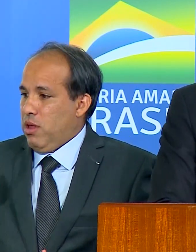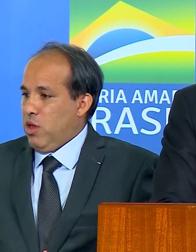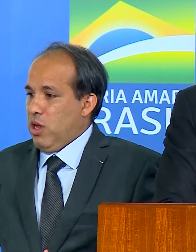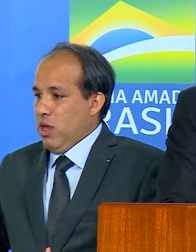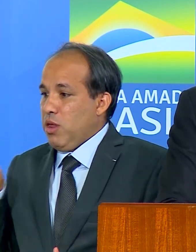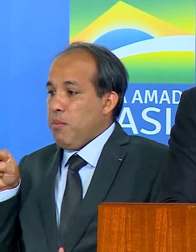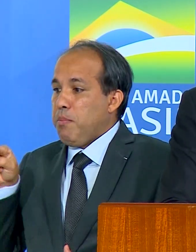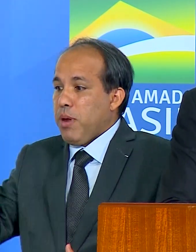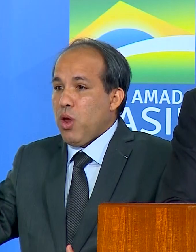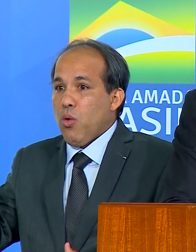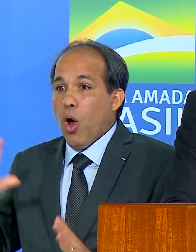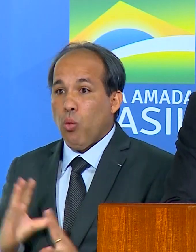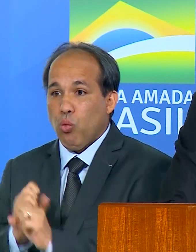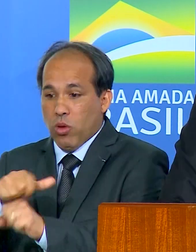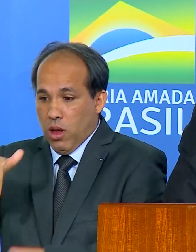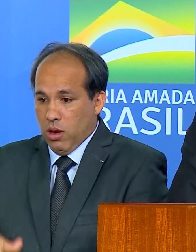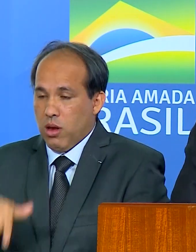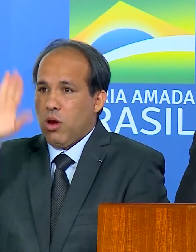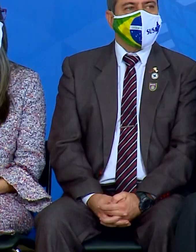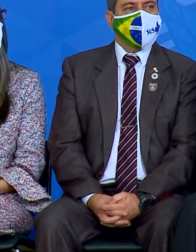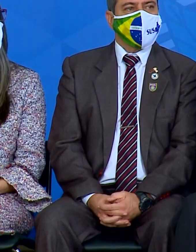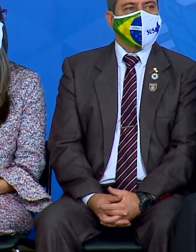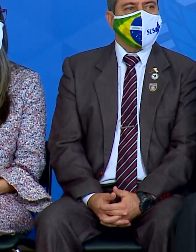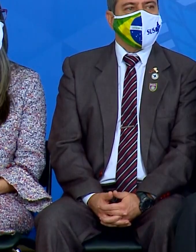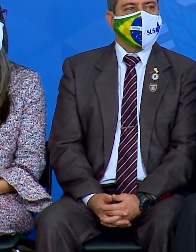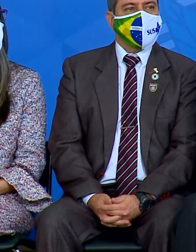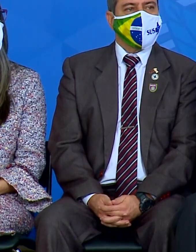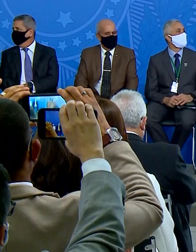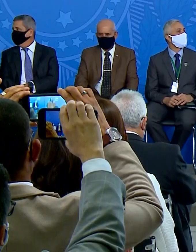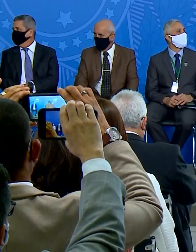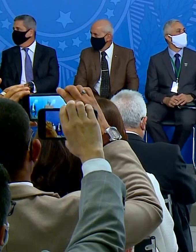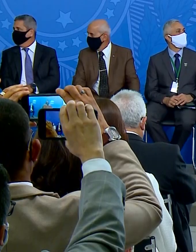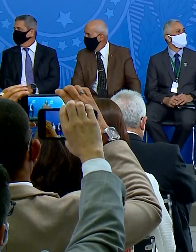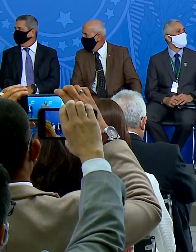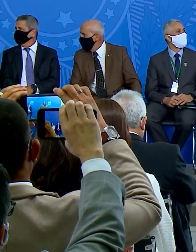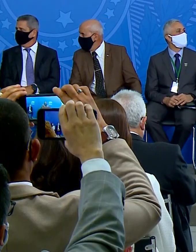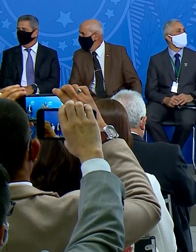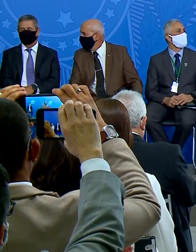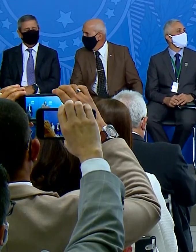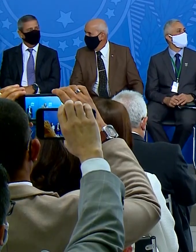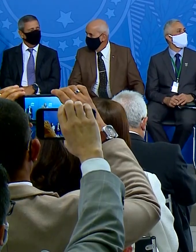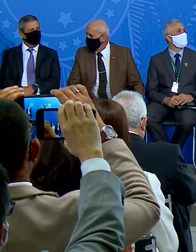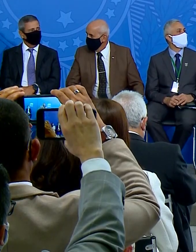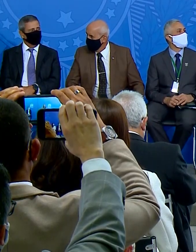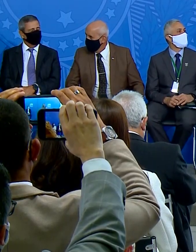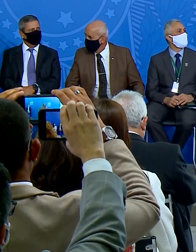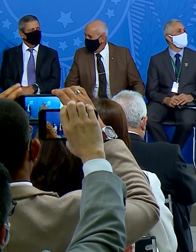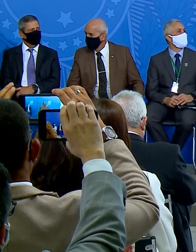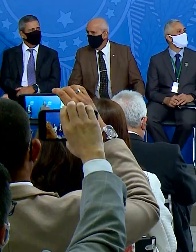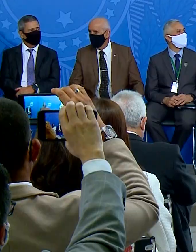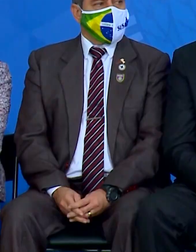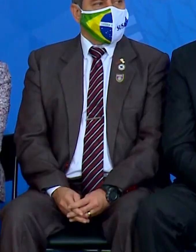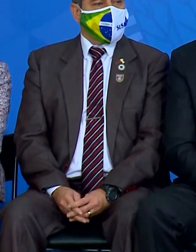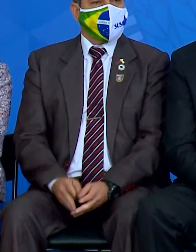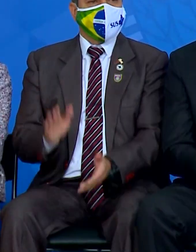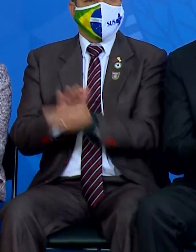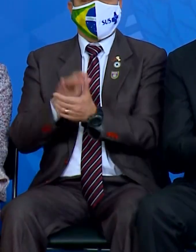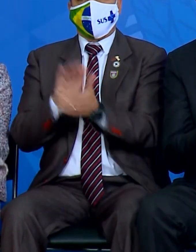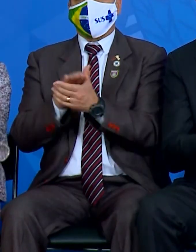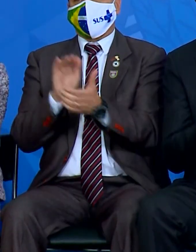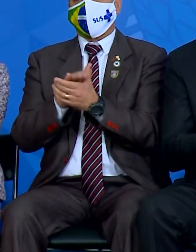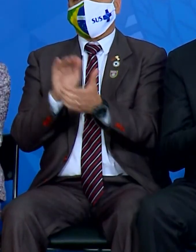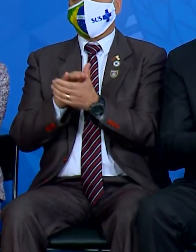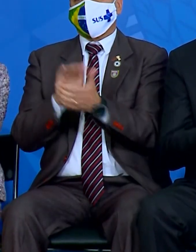que o brasil chegou nesse momento bolsonaro agradeceu os médicos presentes por terem tentado o tratamento